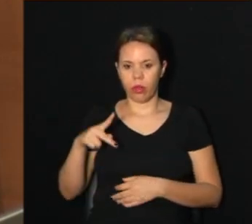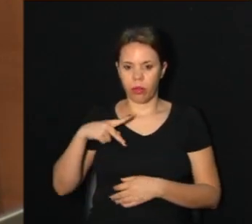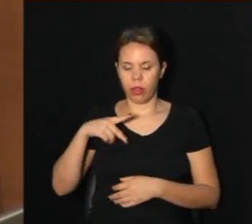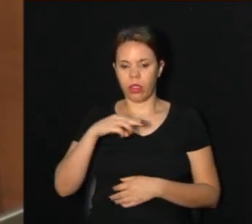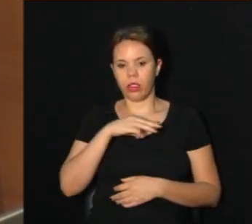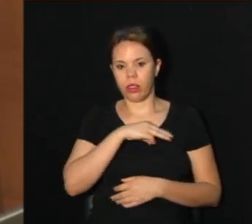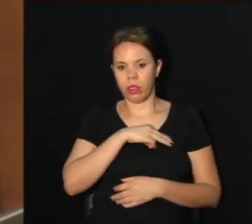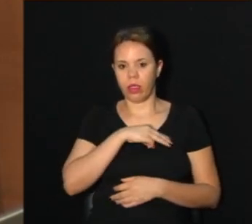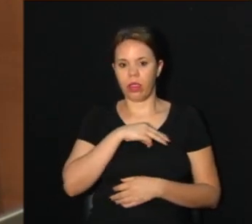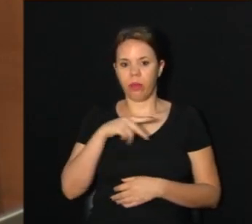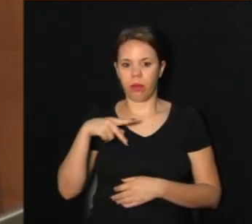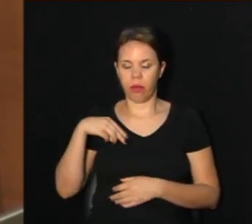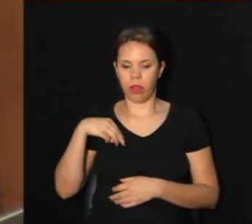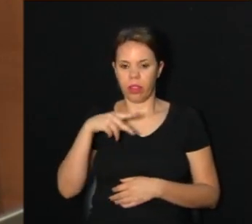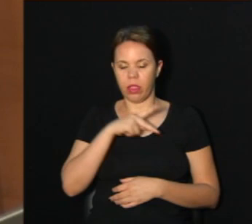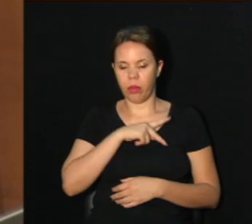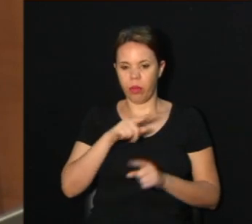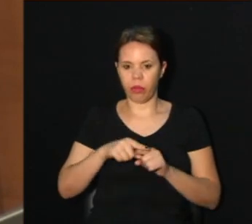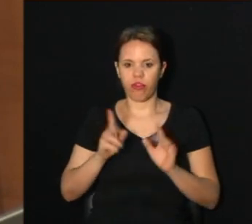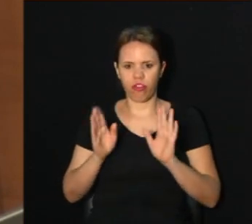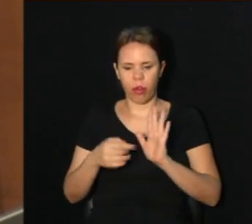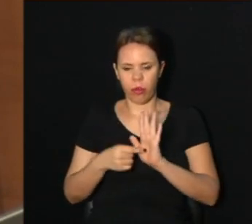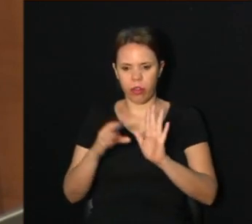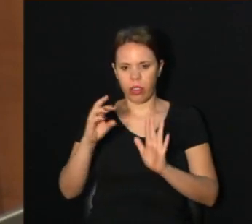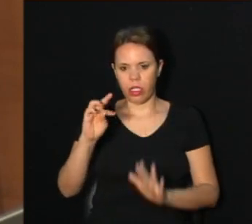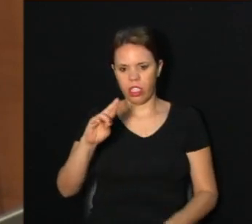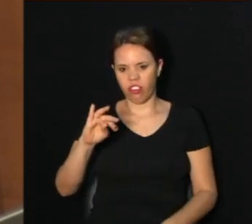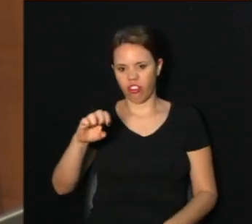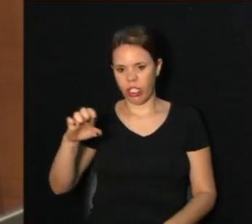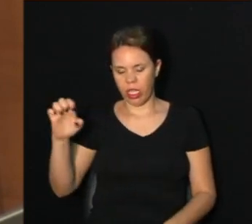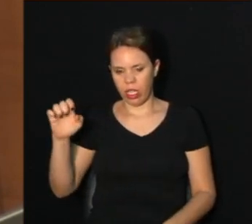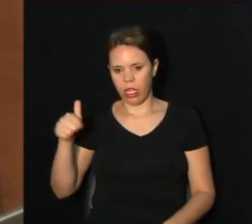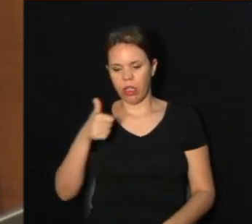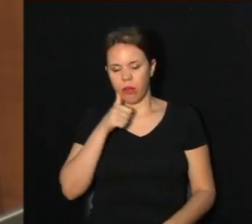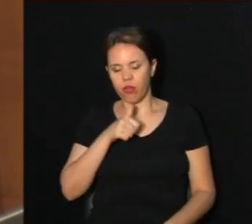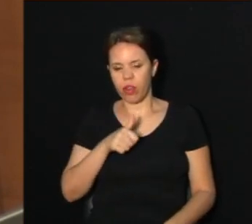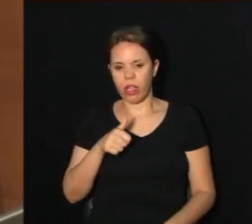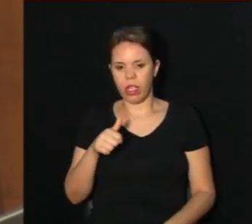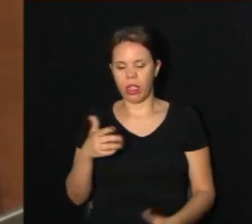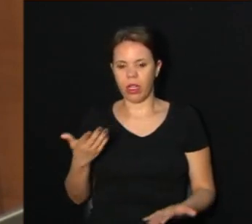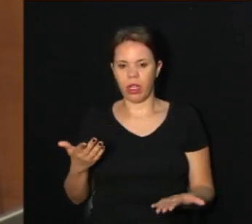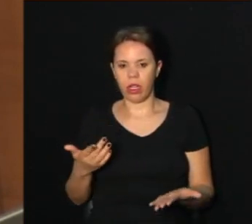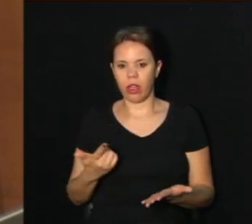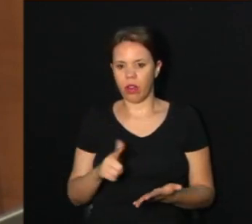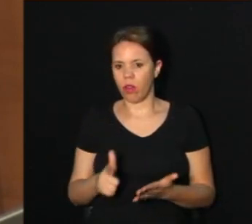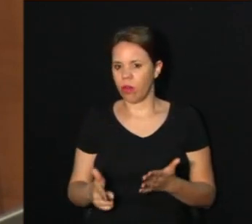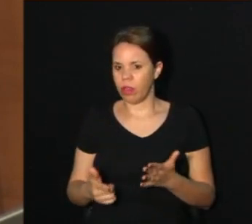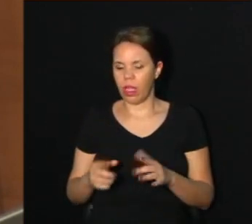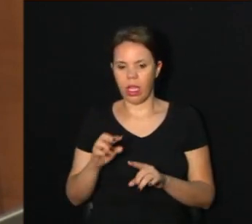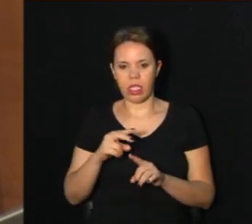se manifestou que não há extrateto.